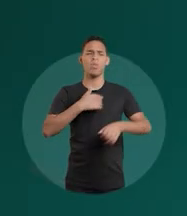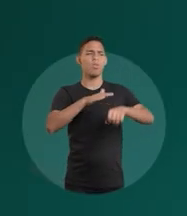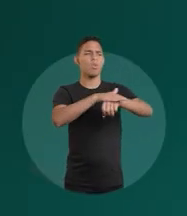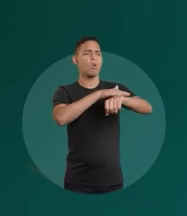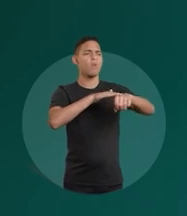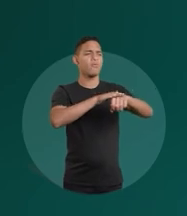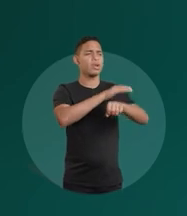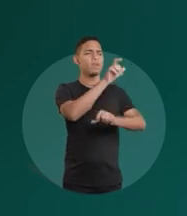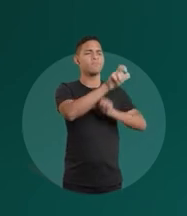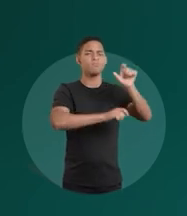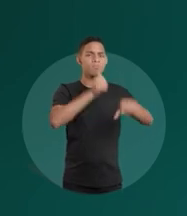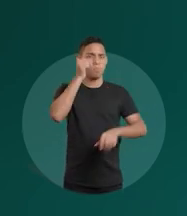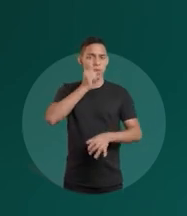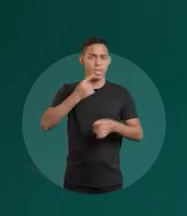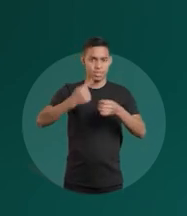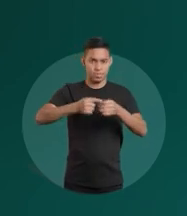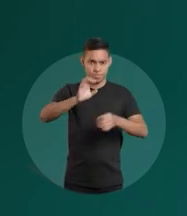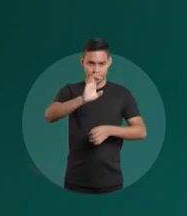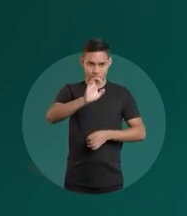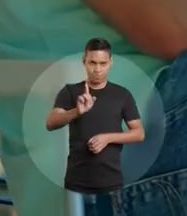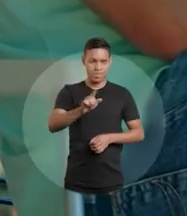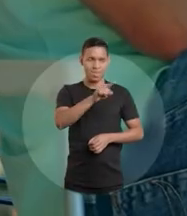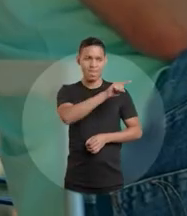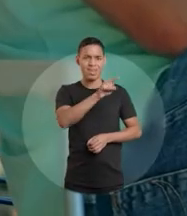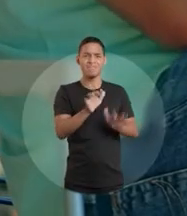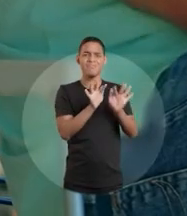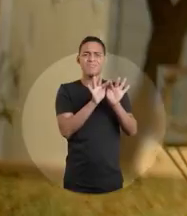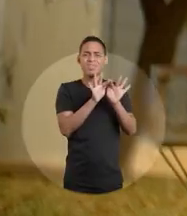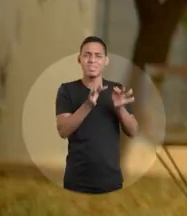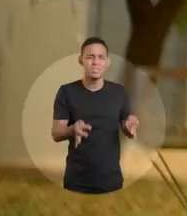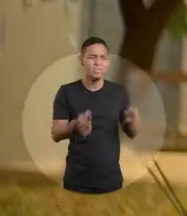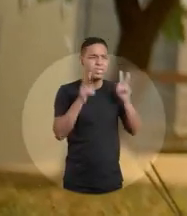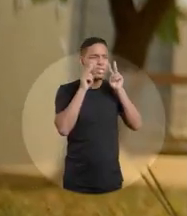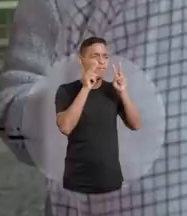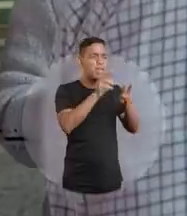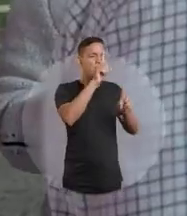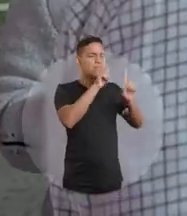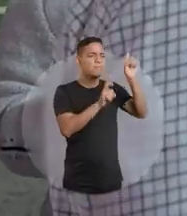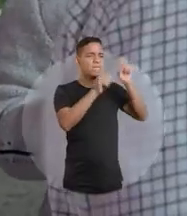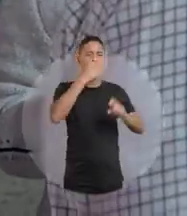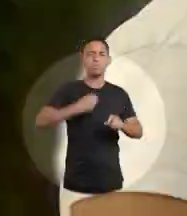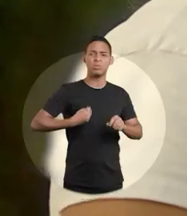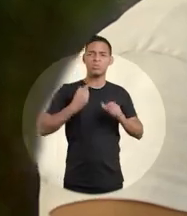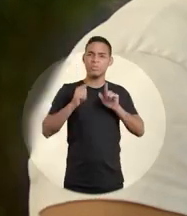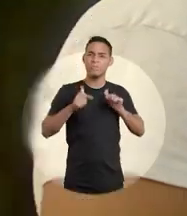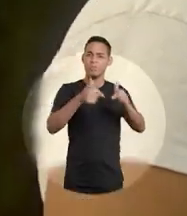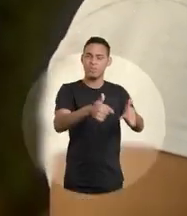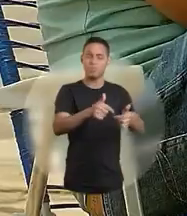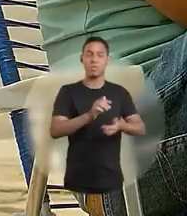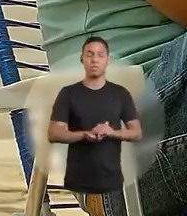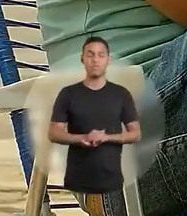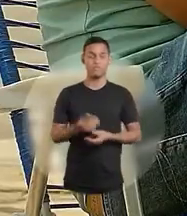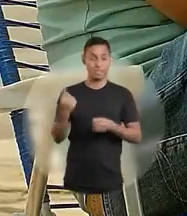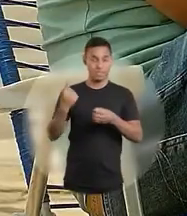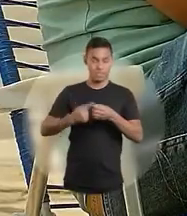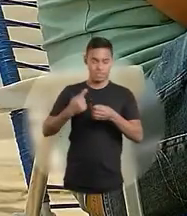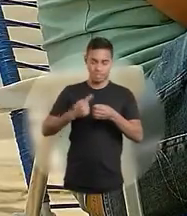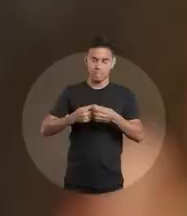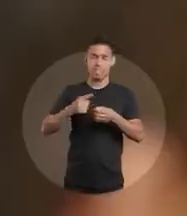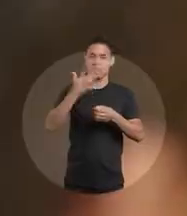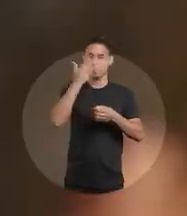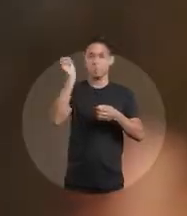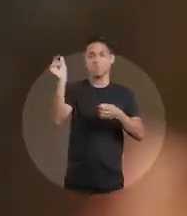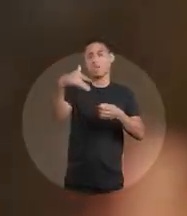Tenho conversado muito com as mulheres da nossa cidade. A simplicidade delas, vejo a expressão de uma vida de lutas. A nossa